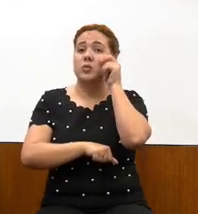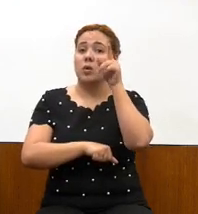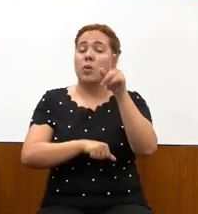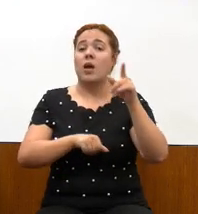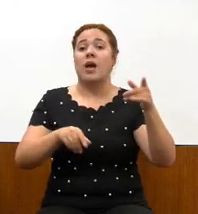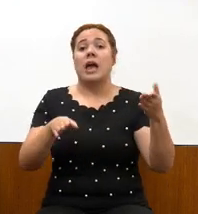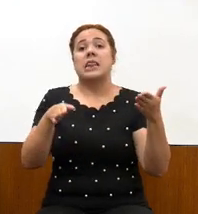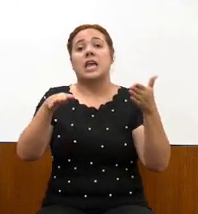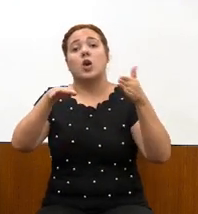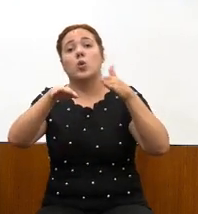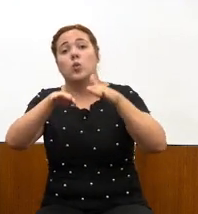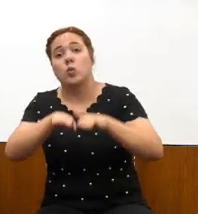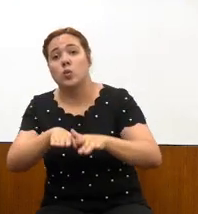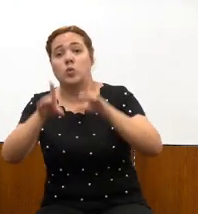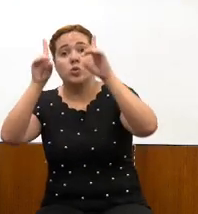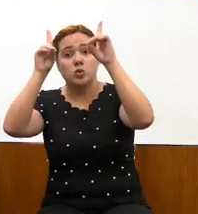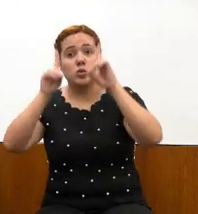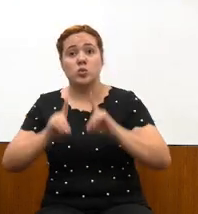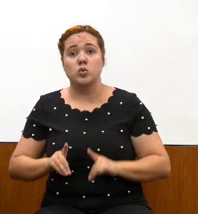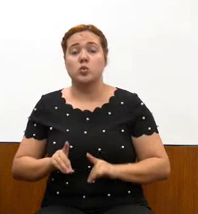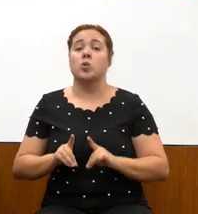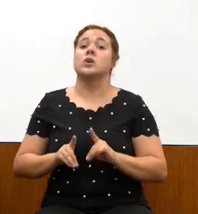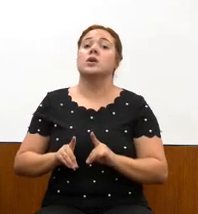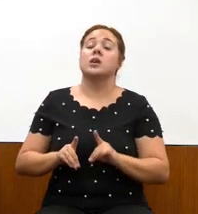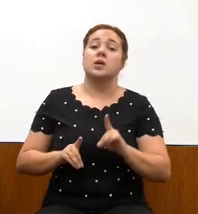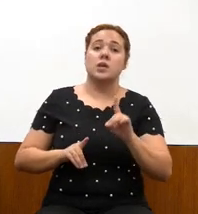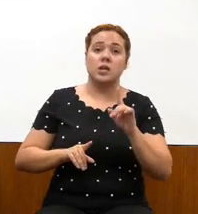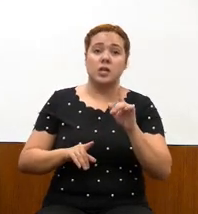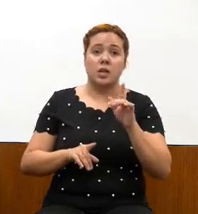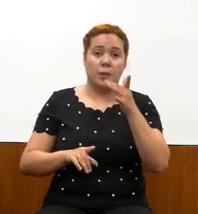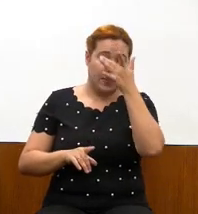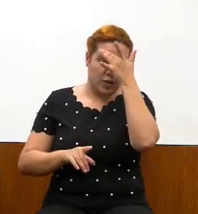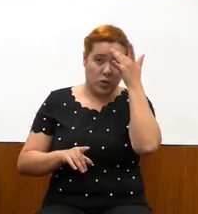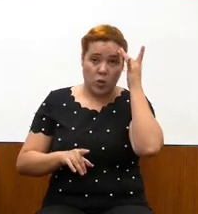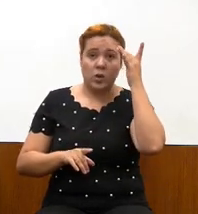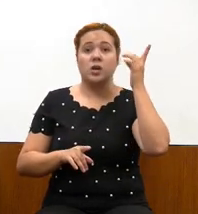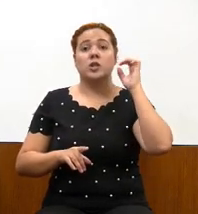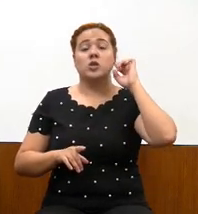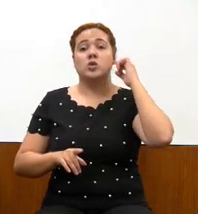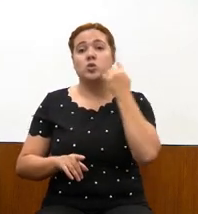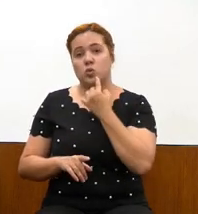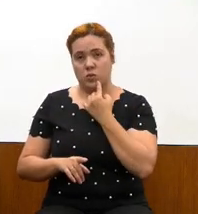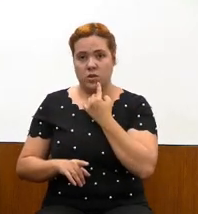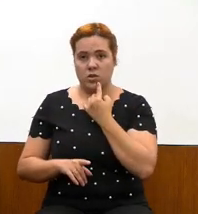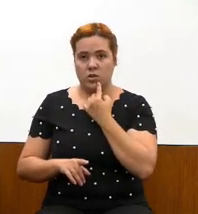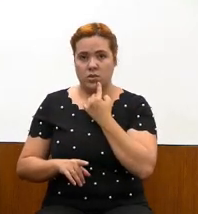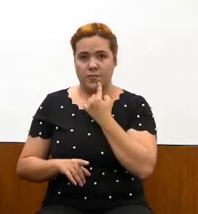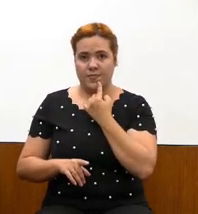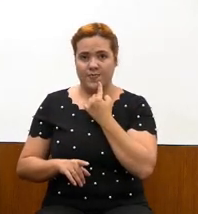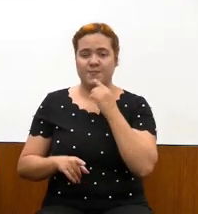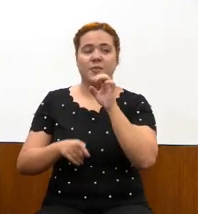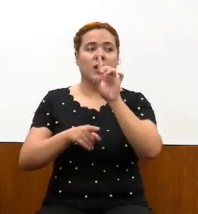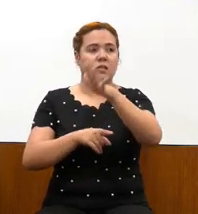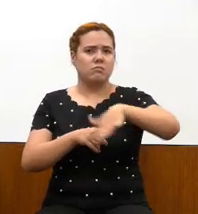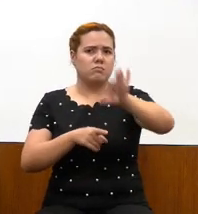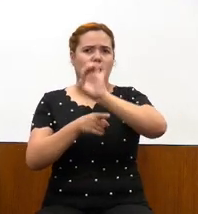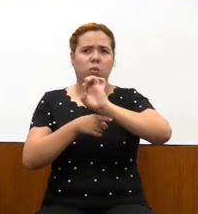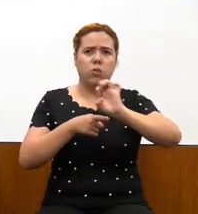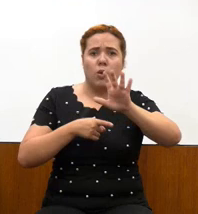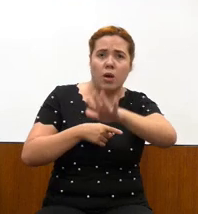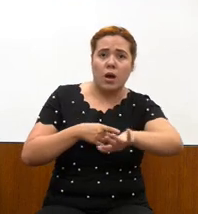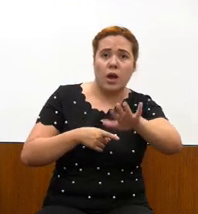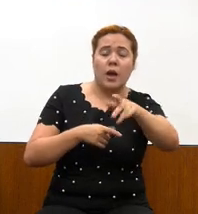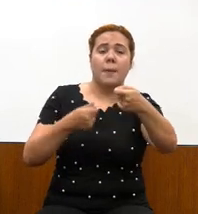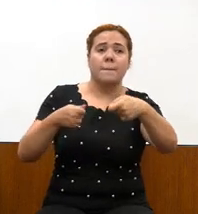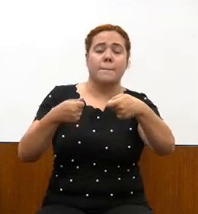da inclusão e promoção dos direitos das pessoas com deficiência auditiva no âmbito do Estado, ressaltando a necessidade